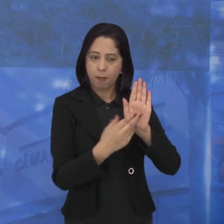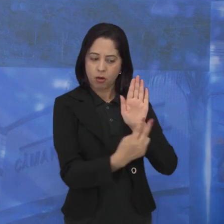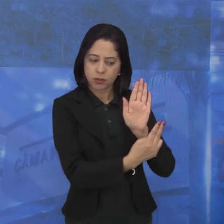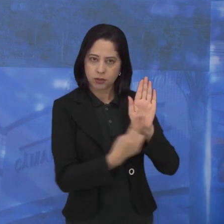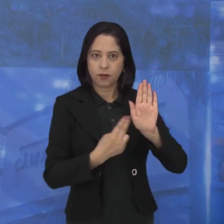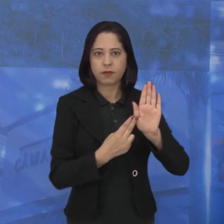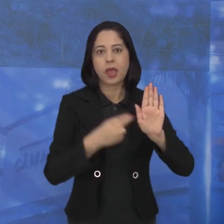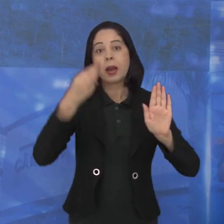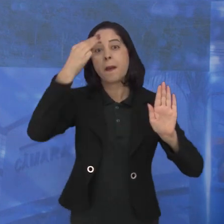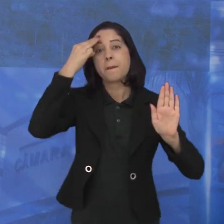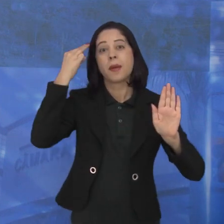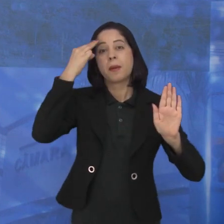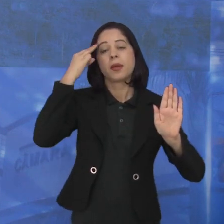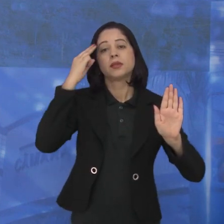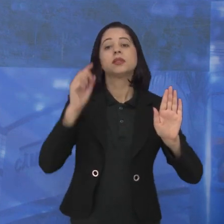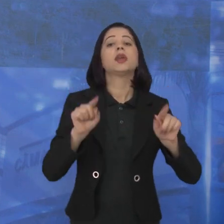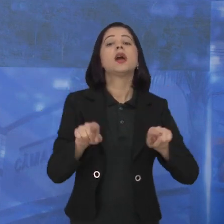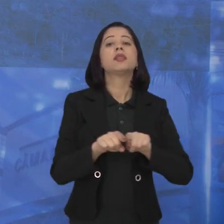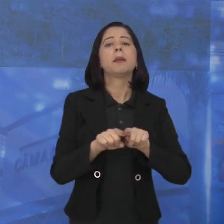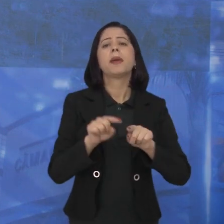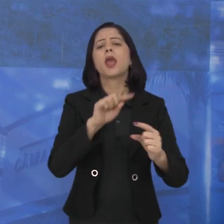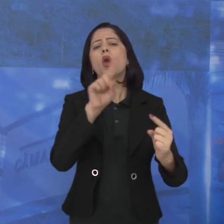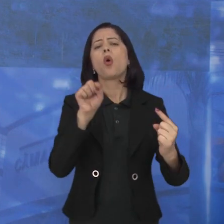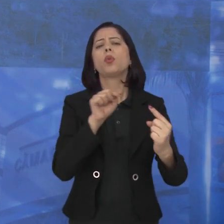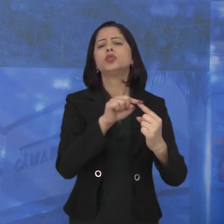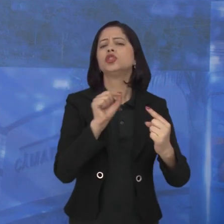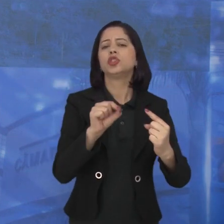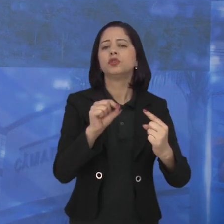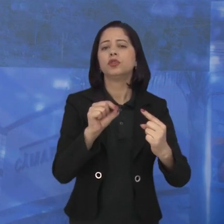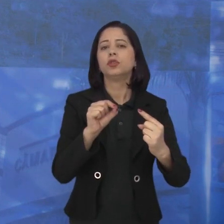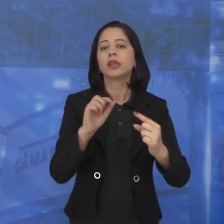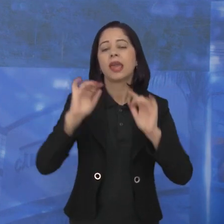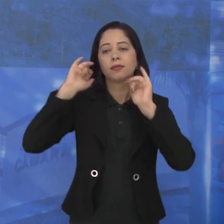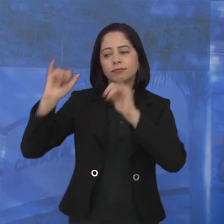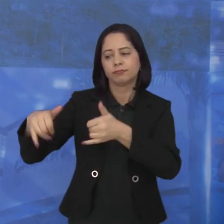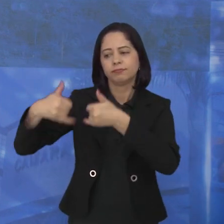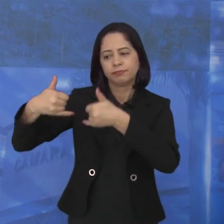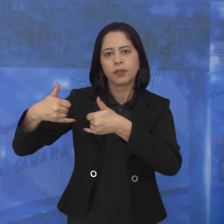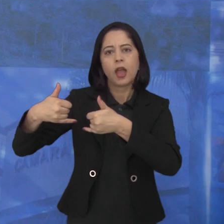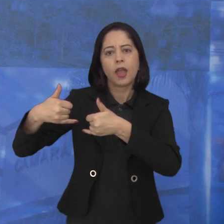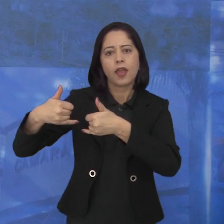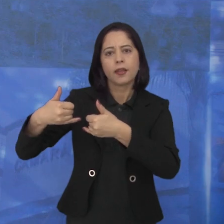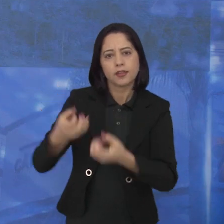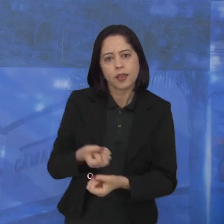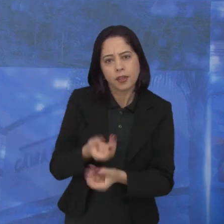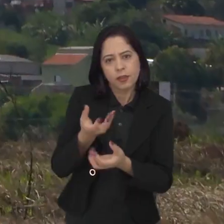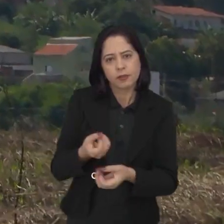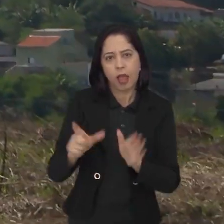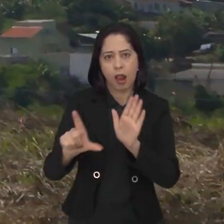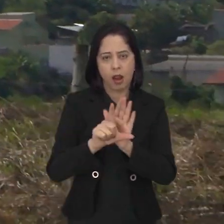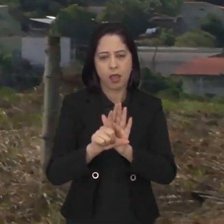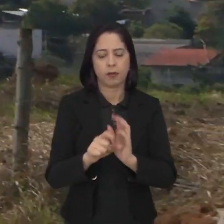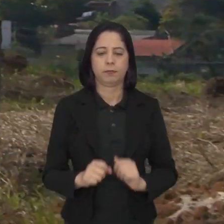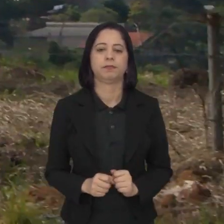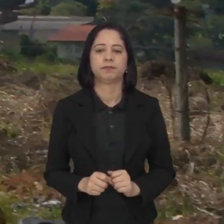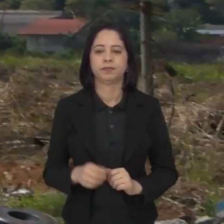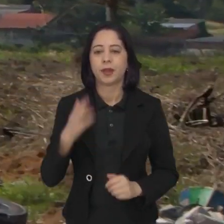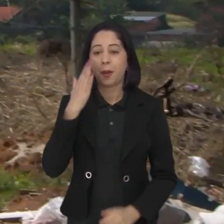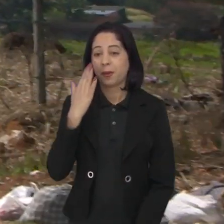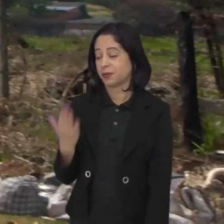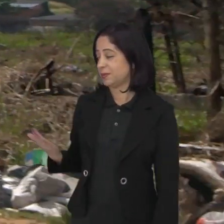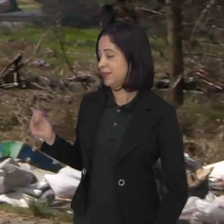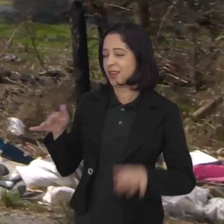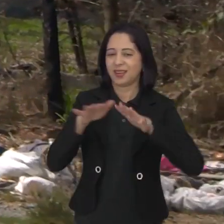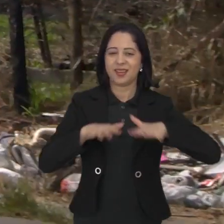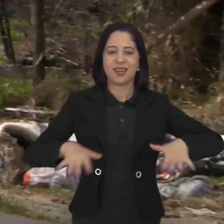Garcia, também prevê que o canal ofereça informações sobre legislação ambiental. Em meio à beleza do